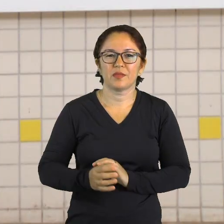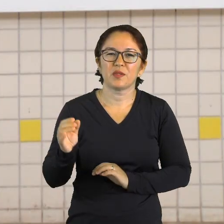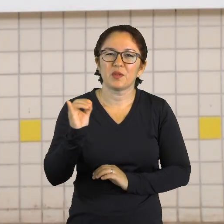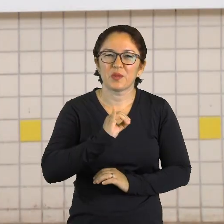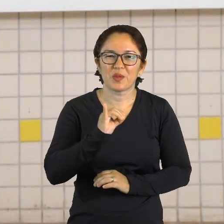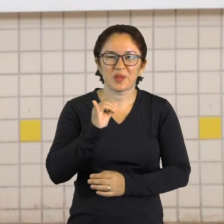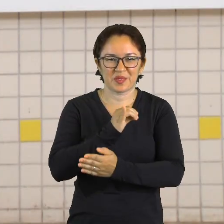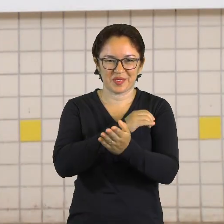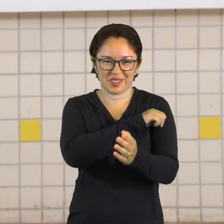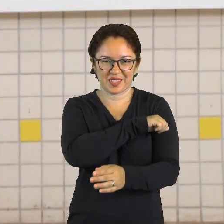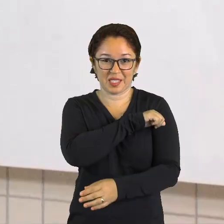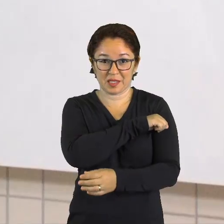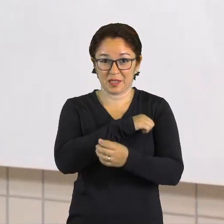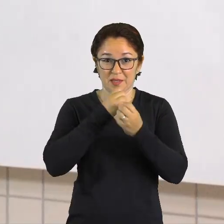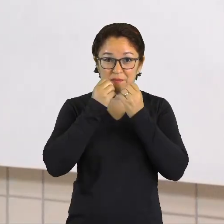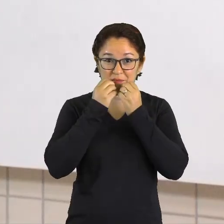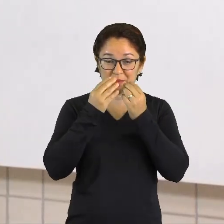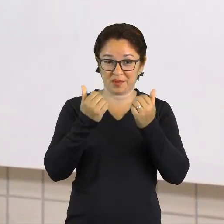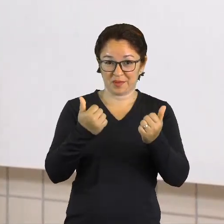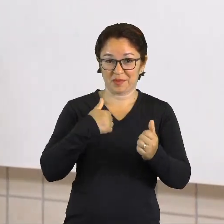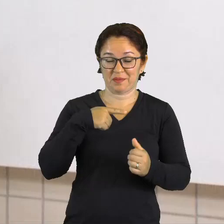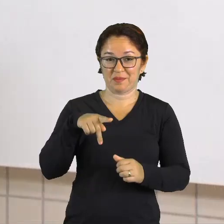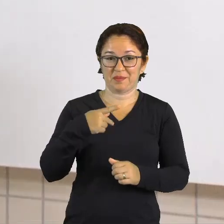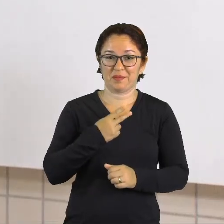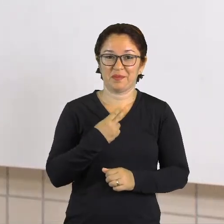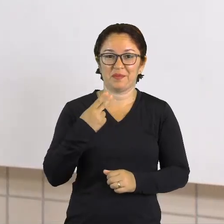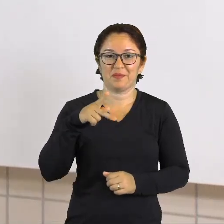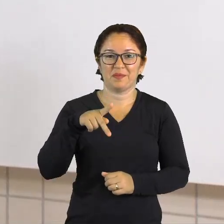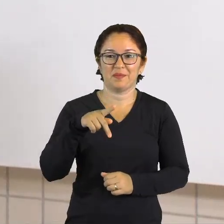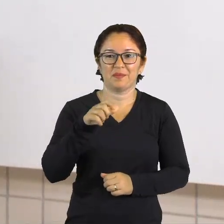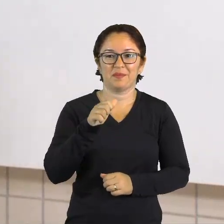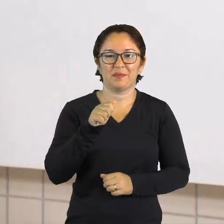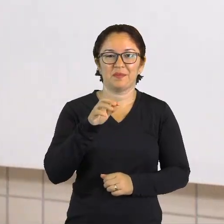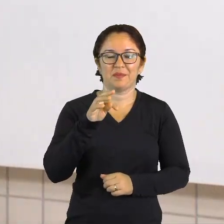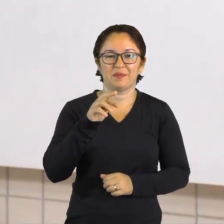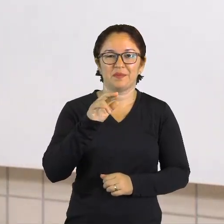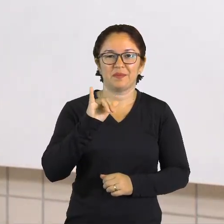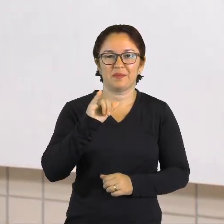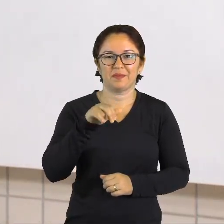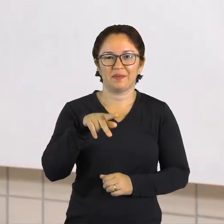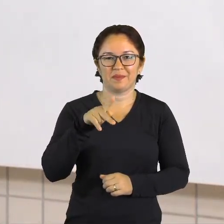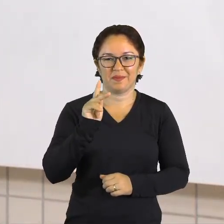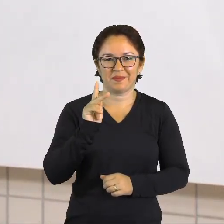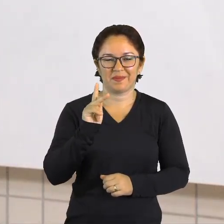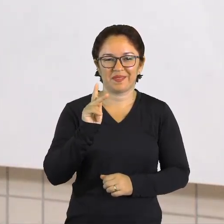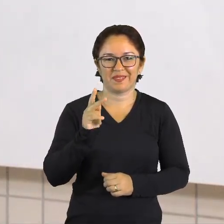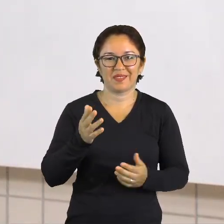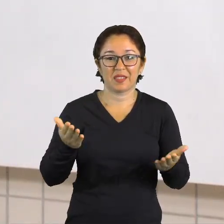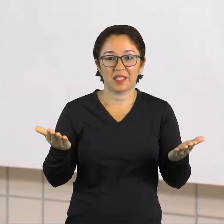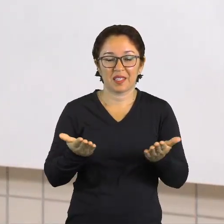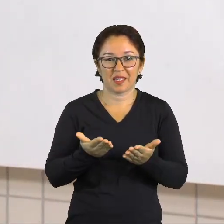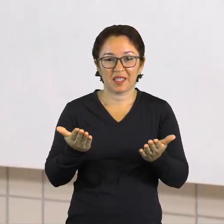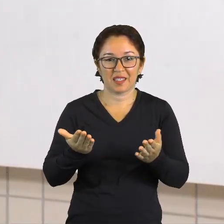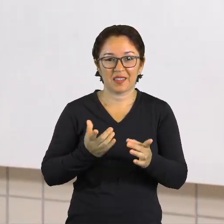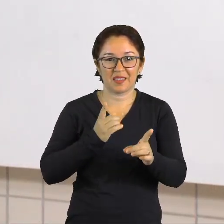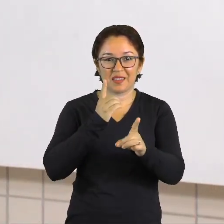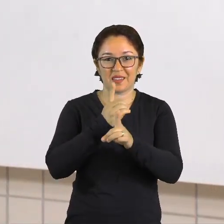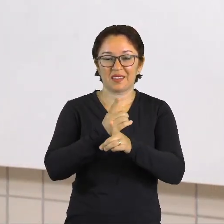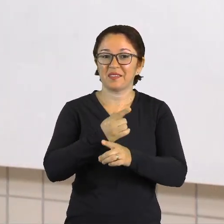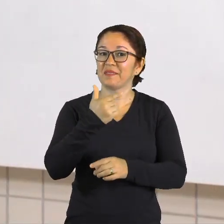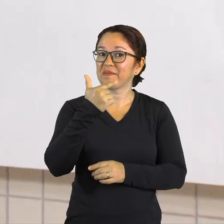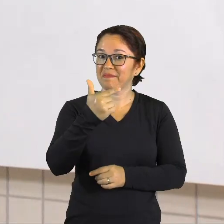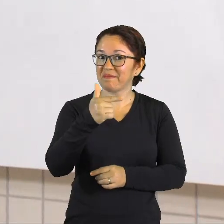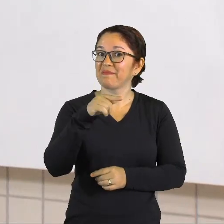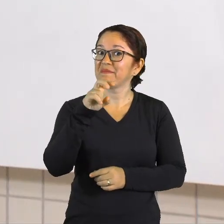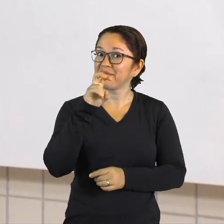Olá, alunos, tudo bem com vocês? Aqui é o professor Patrick e nós vamos começar a nossa 25ª